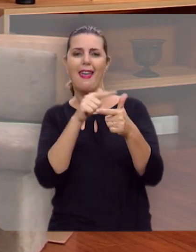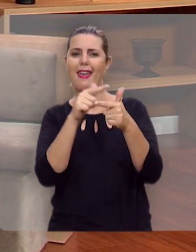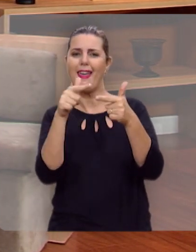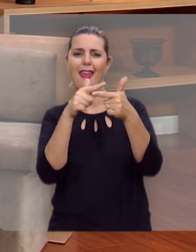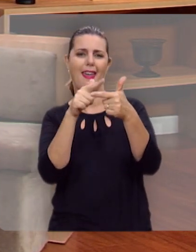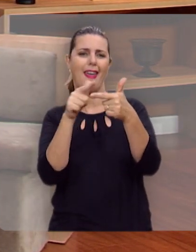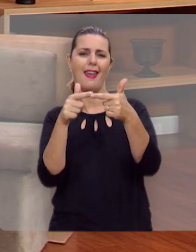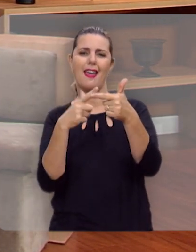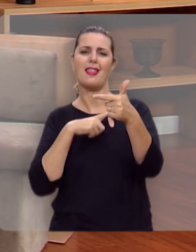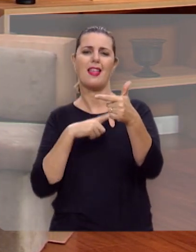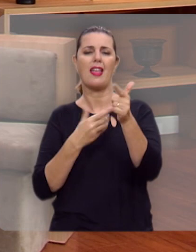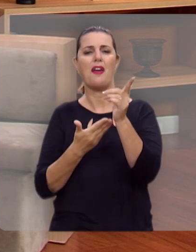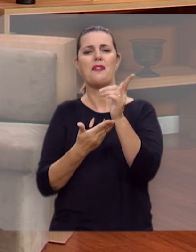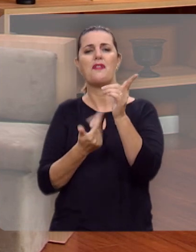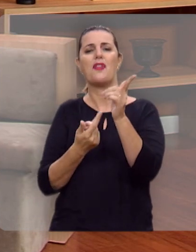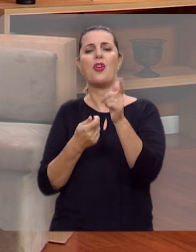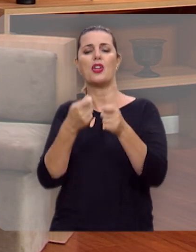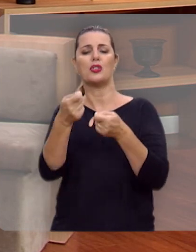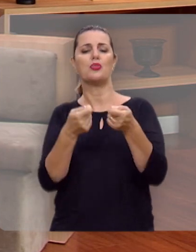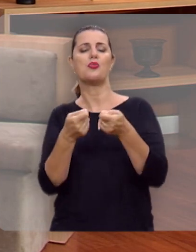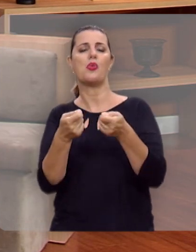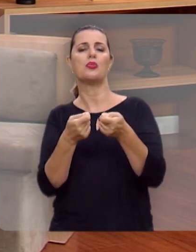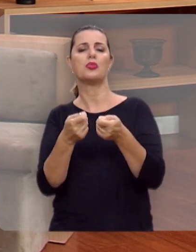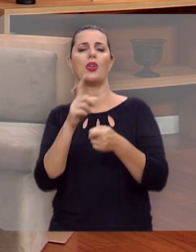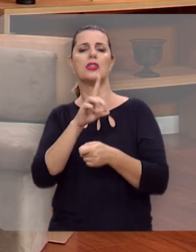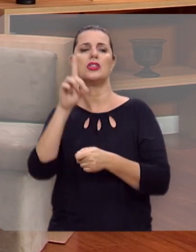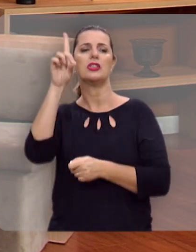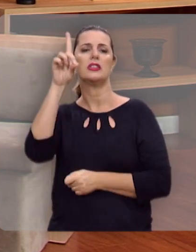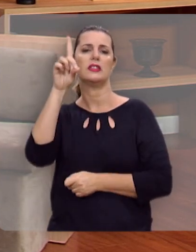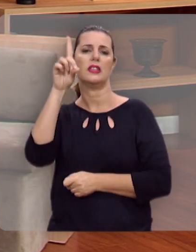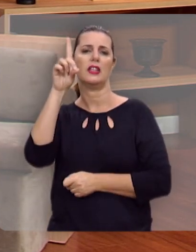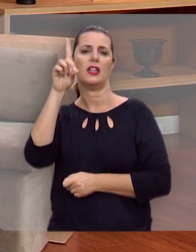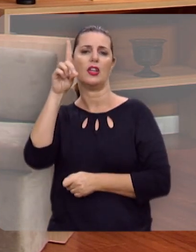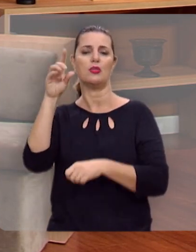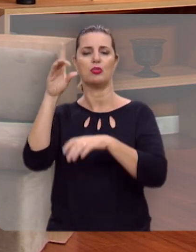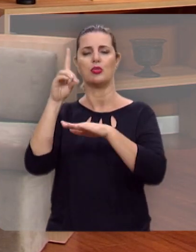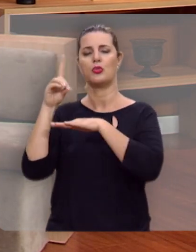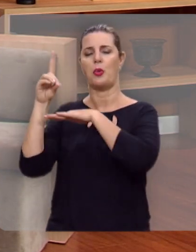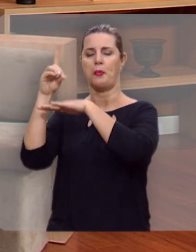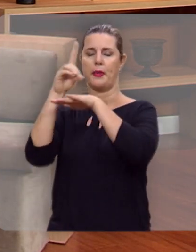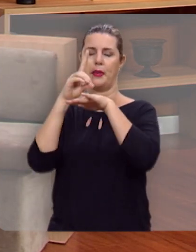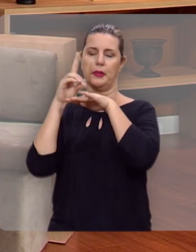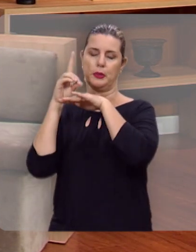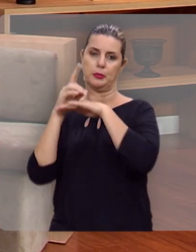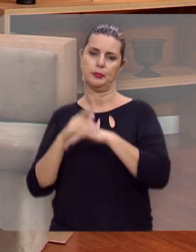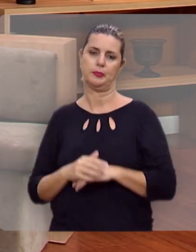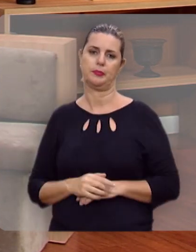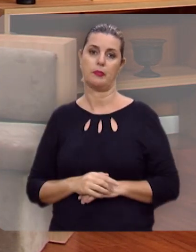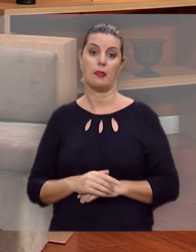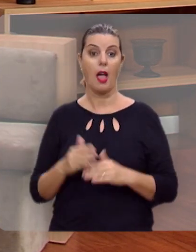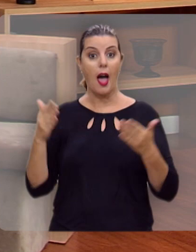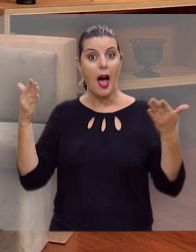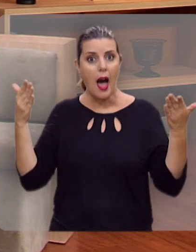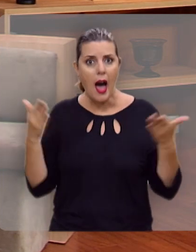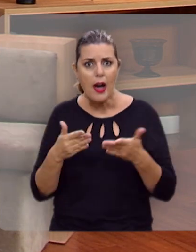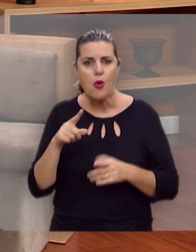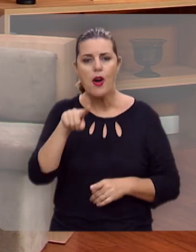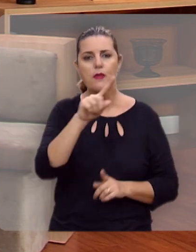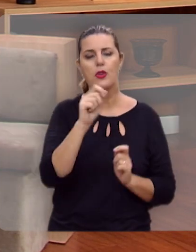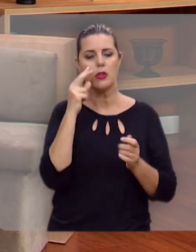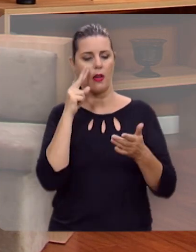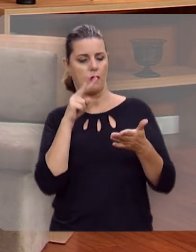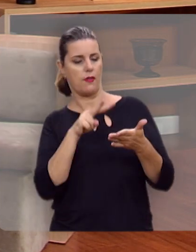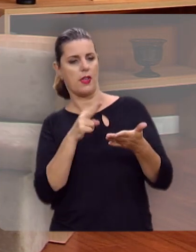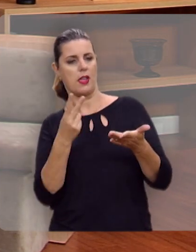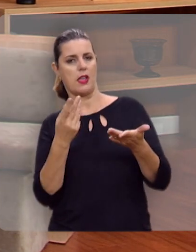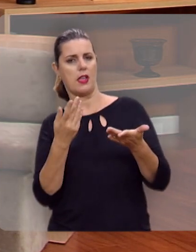mesmo isso está fora do controle do Deus soberano. Agora